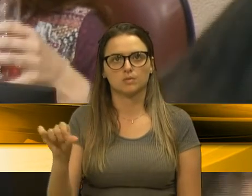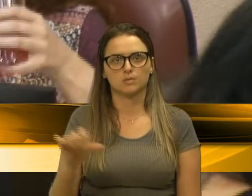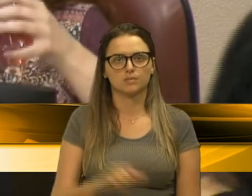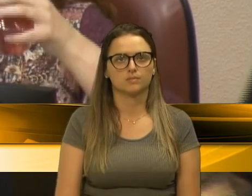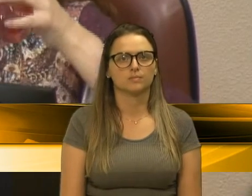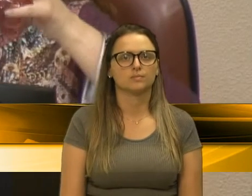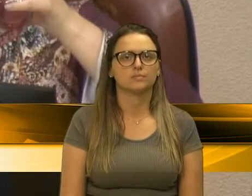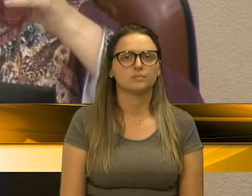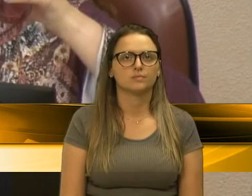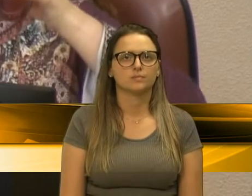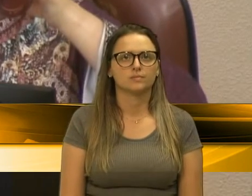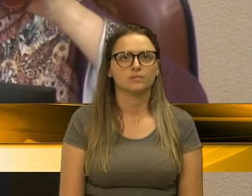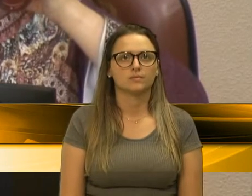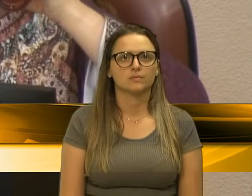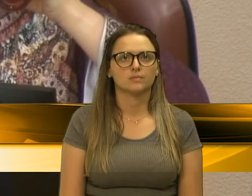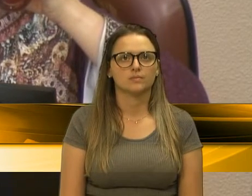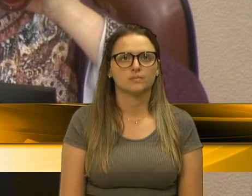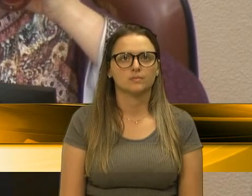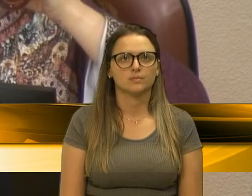2267/2019.